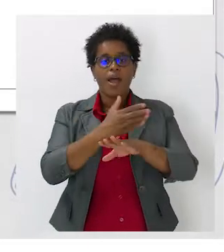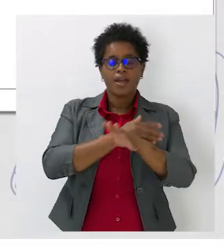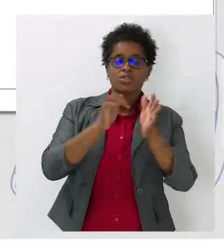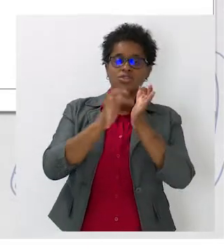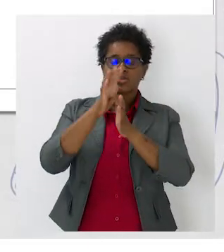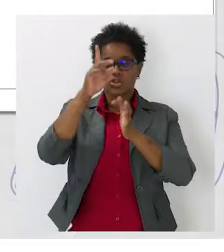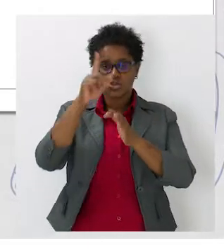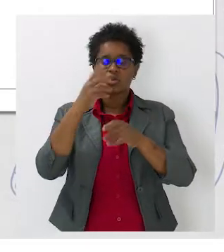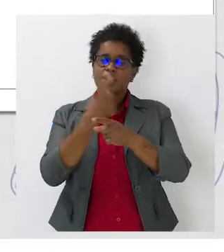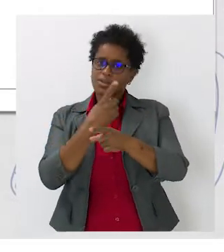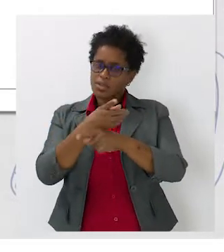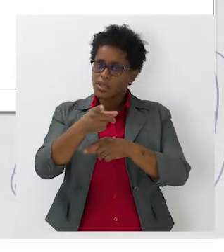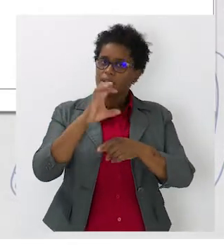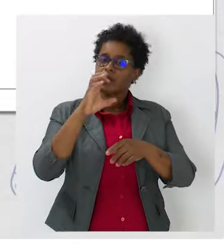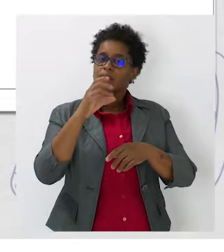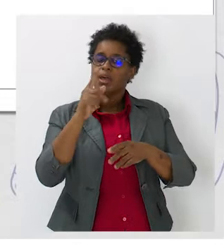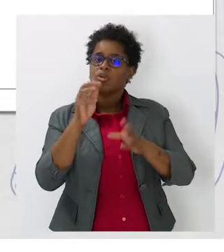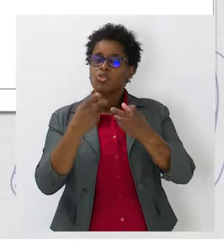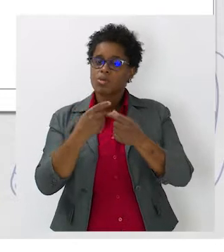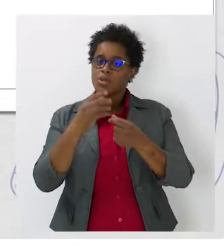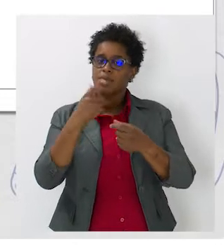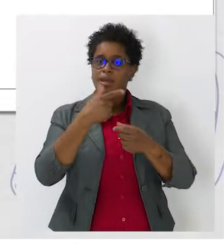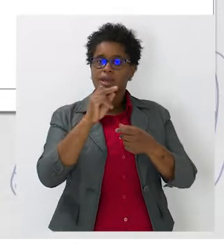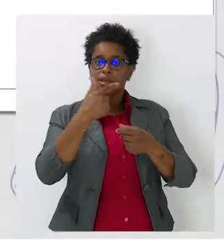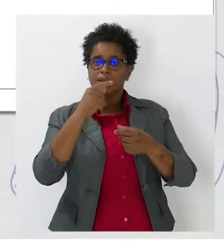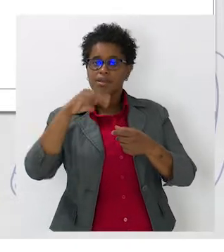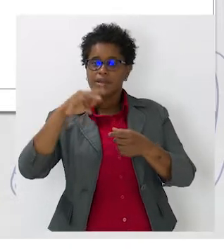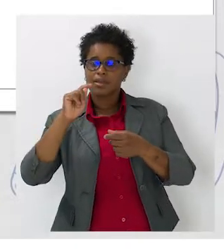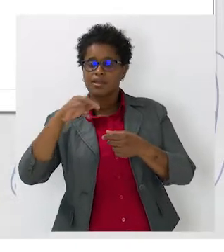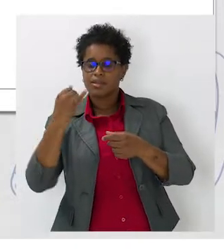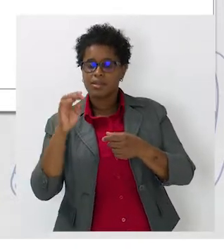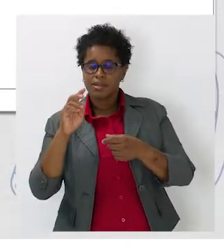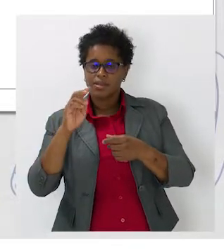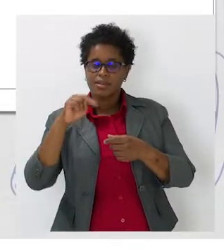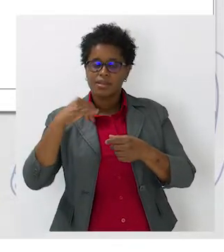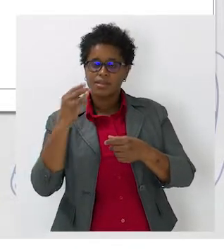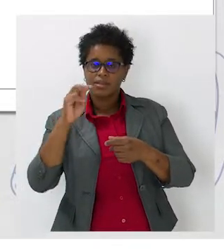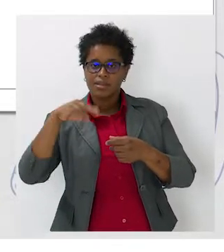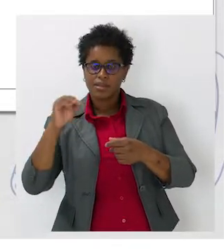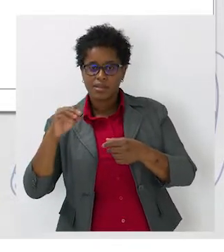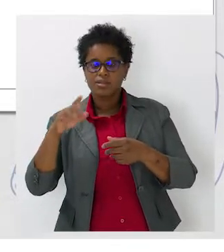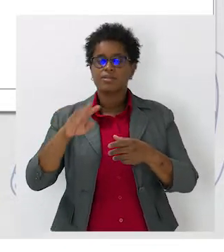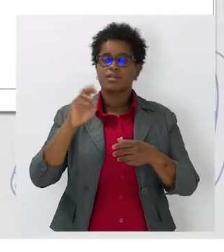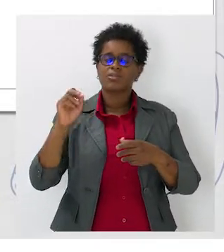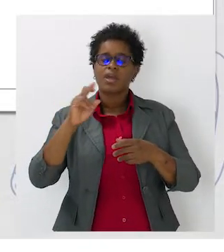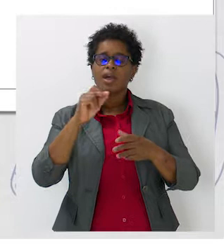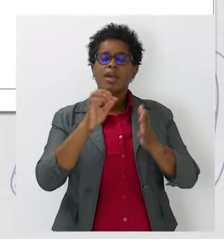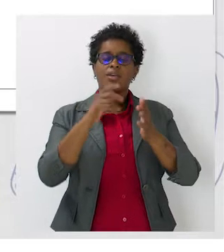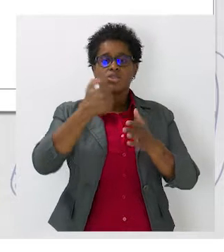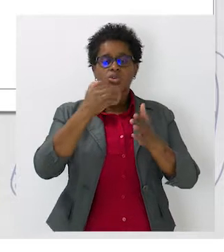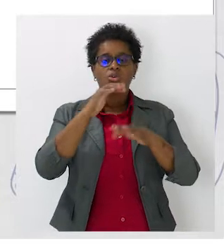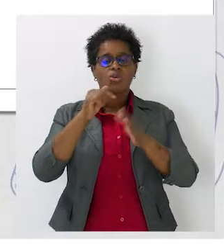caracterizar a economia ateniense a partir do século V a.C., reconhecer a importância